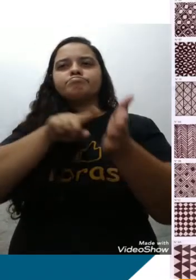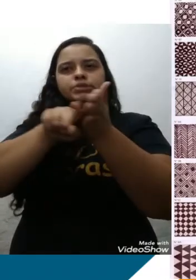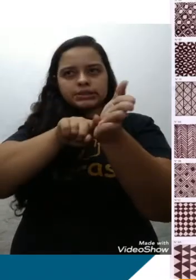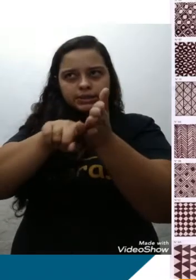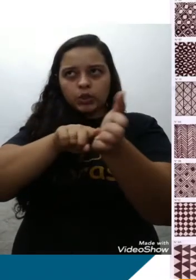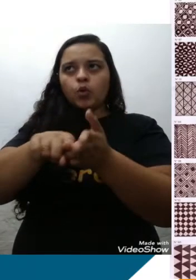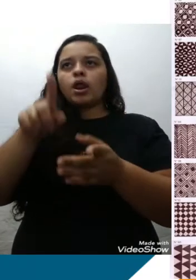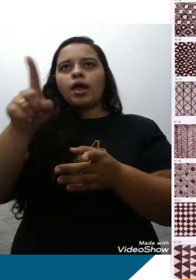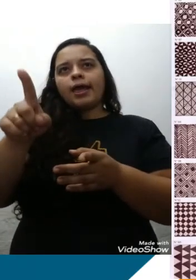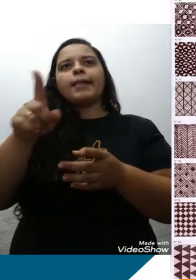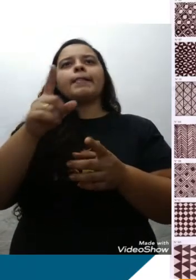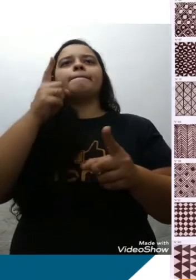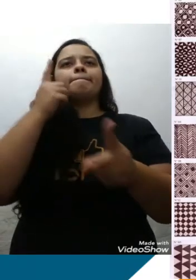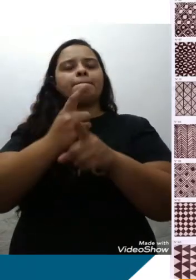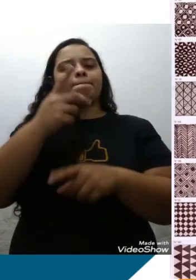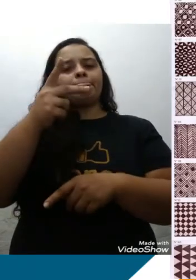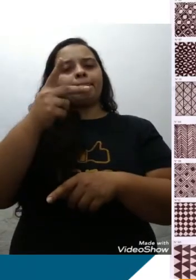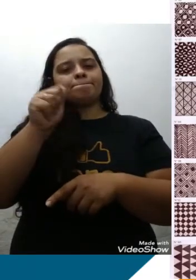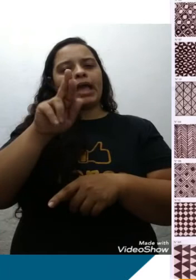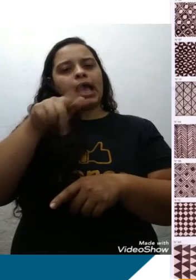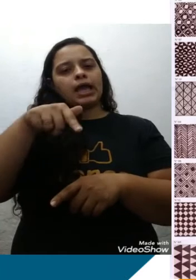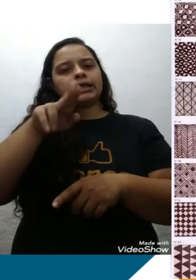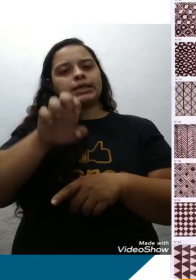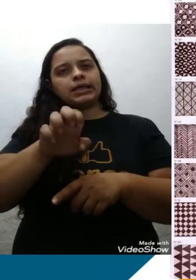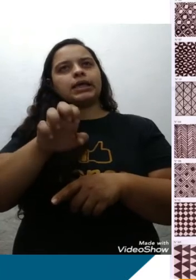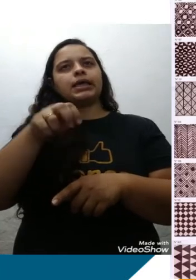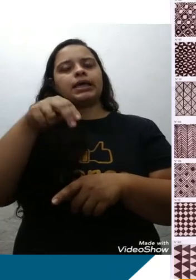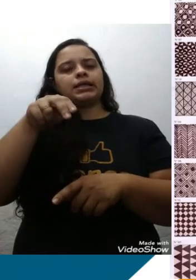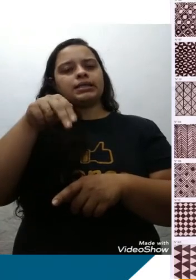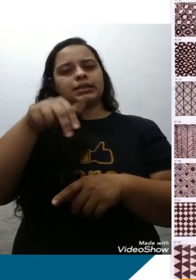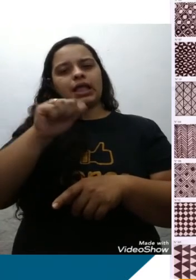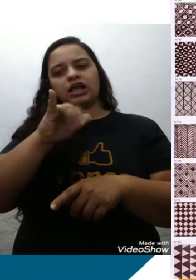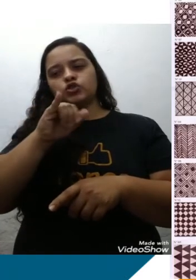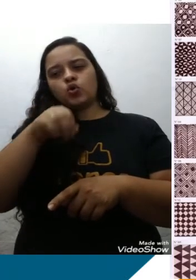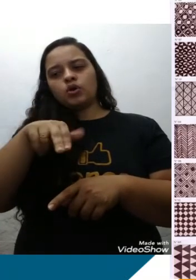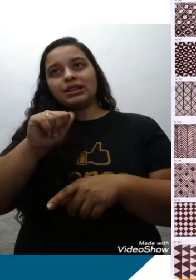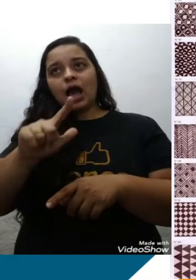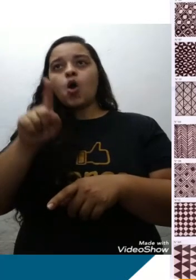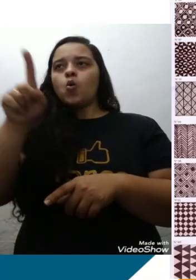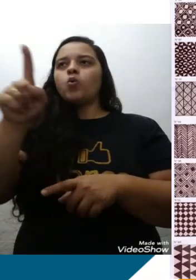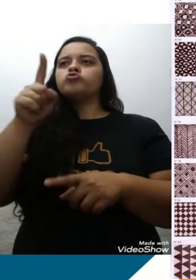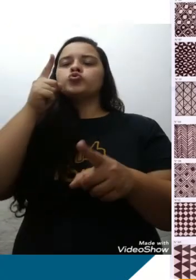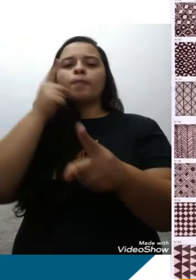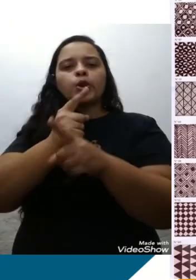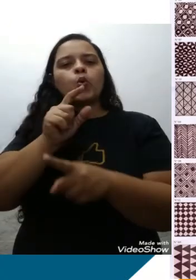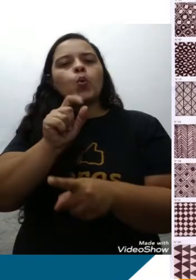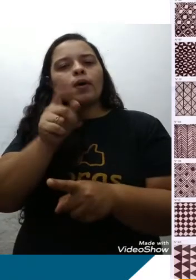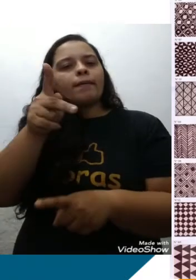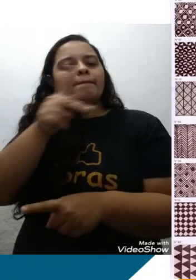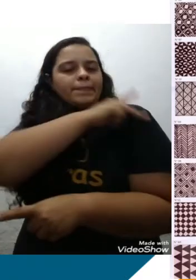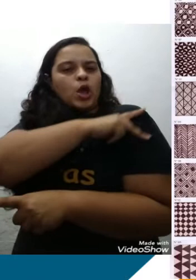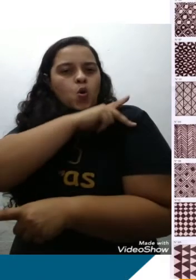Nied Guidon. Ela fez pesquisas agora no Parque Nacional da Serra da Capivara, nos anos 70, no Piauí, e ela